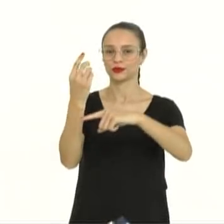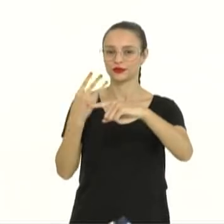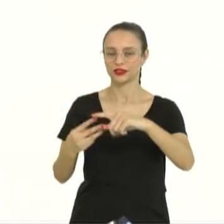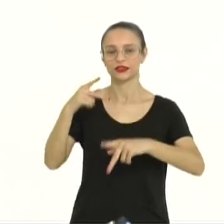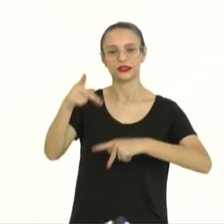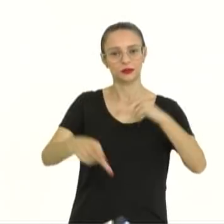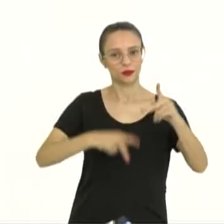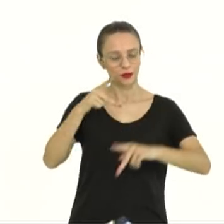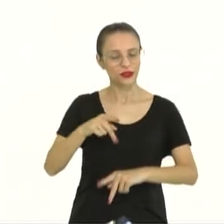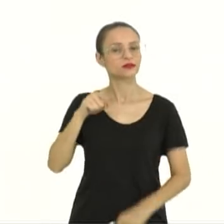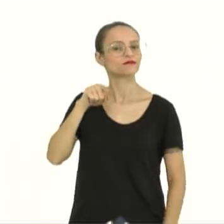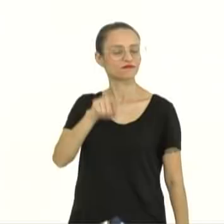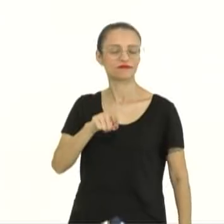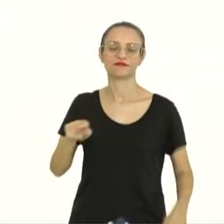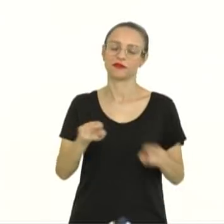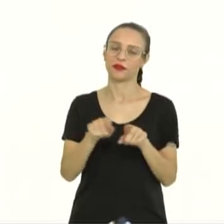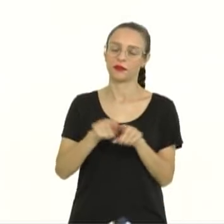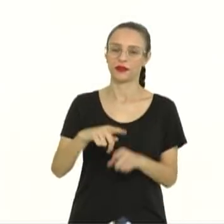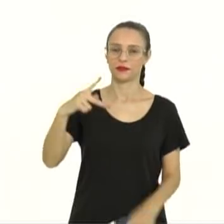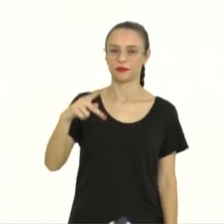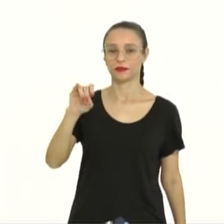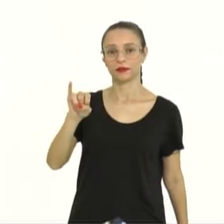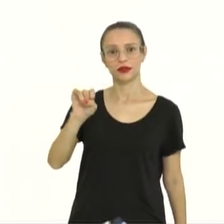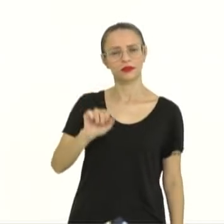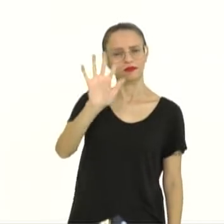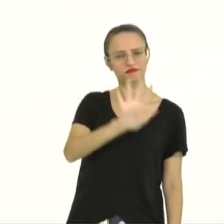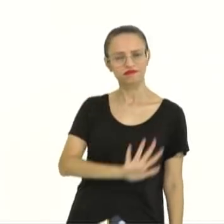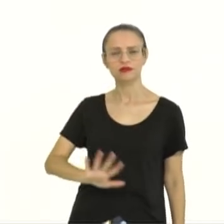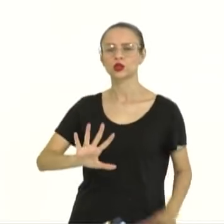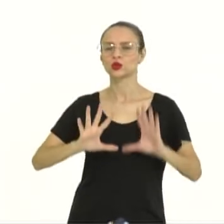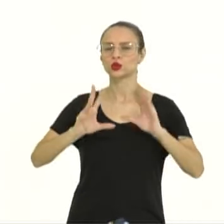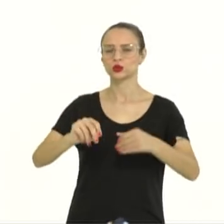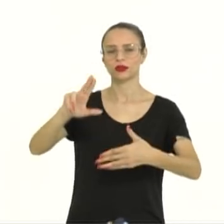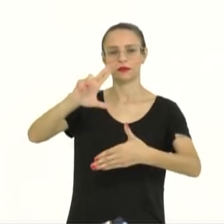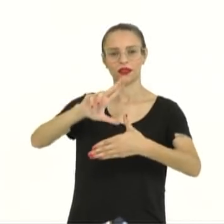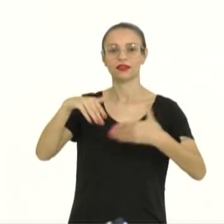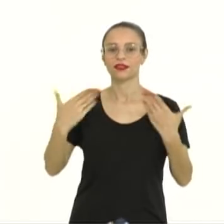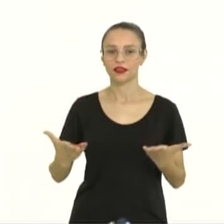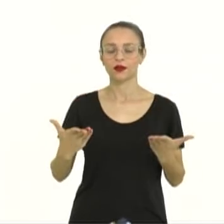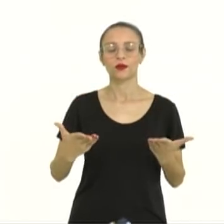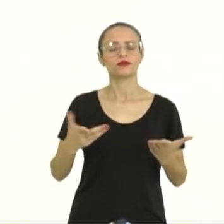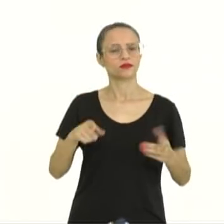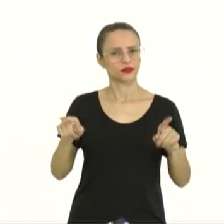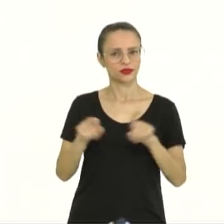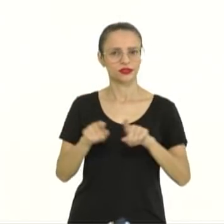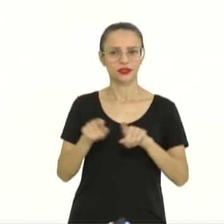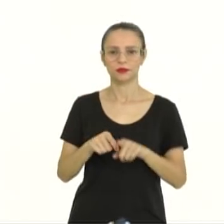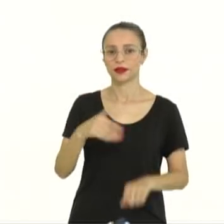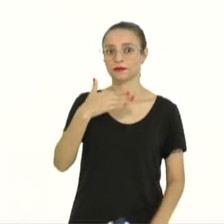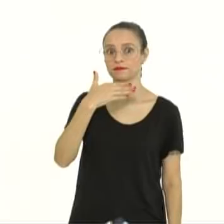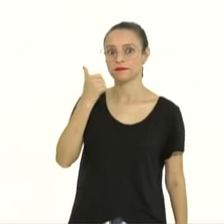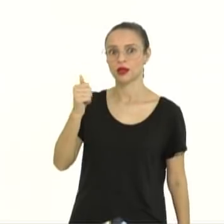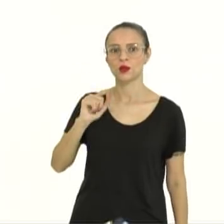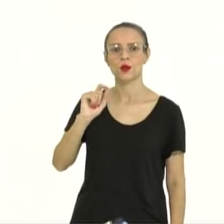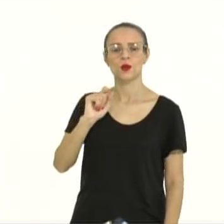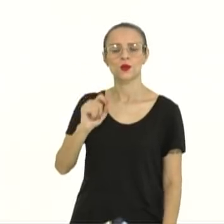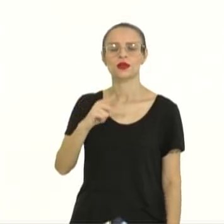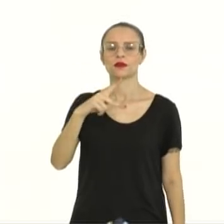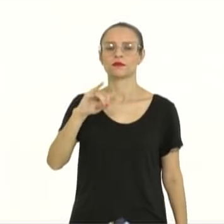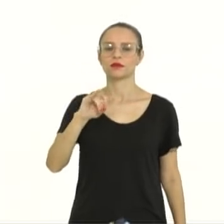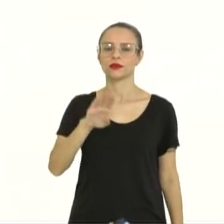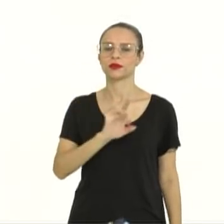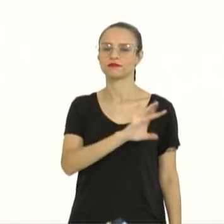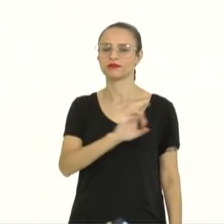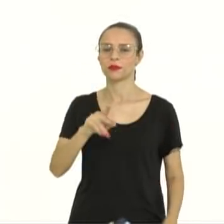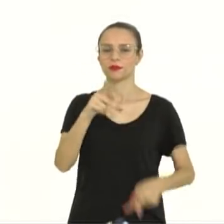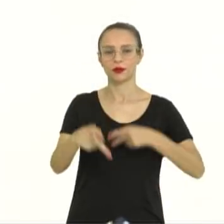do subcontinente e do produto interno bruto de toda a região. E a melhor performance no PIB per capita. É claro que